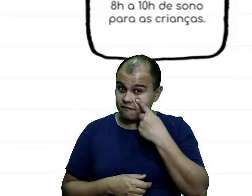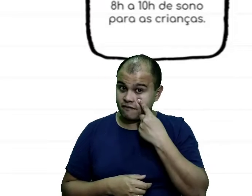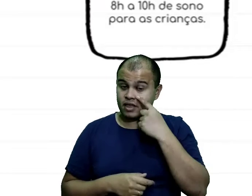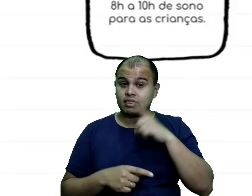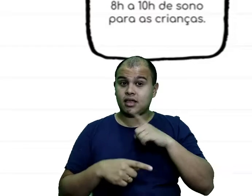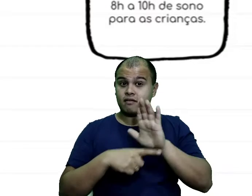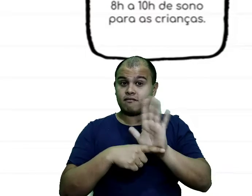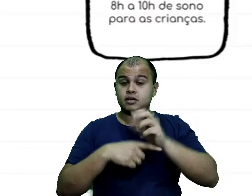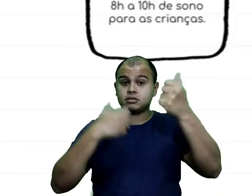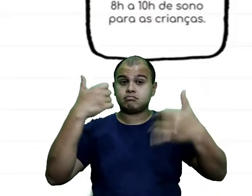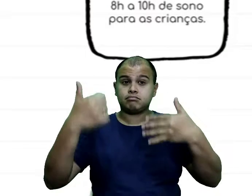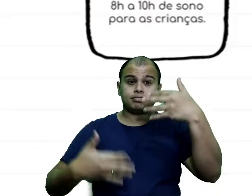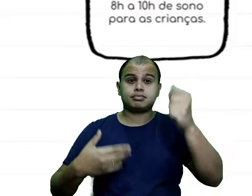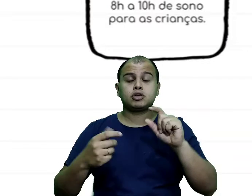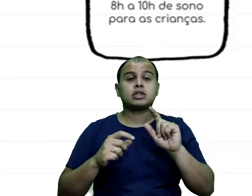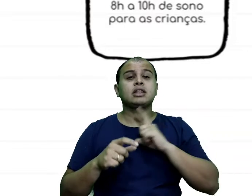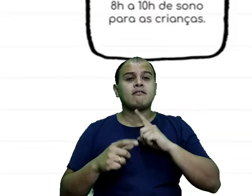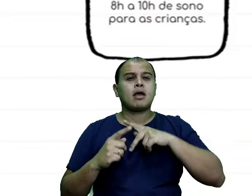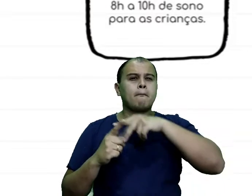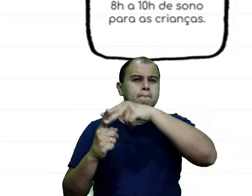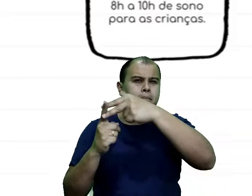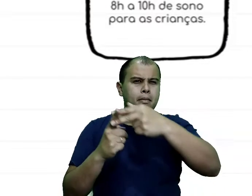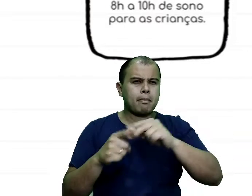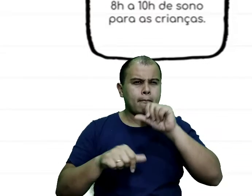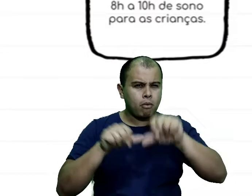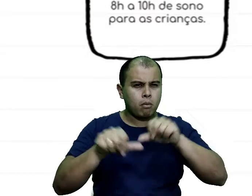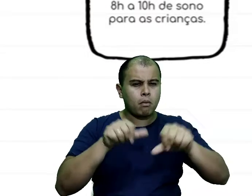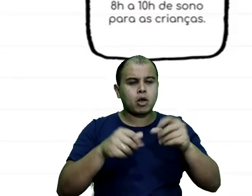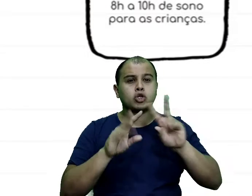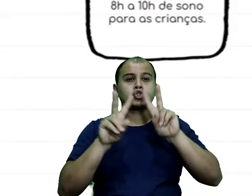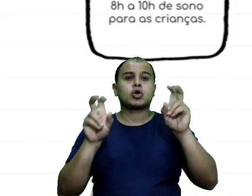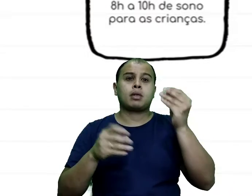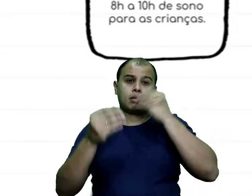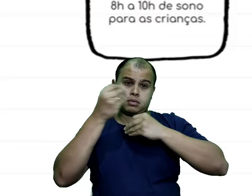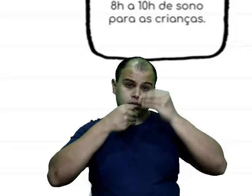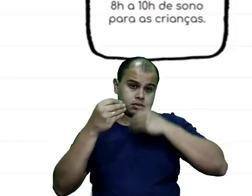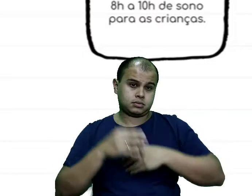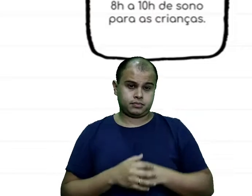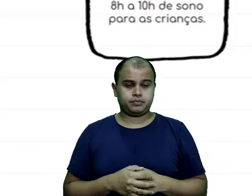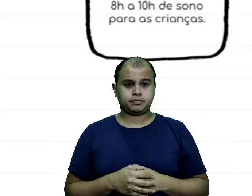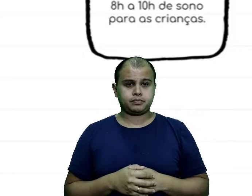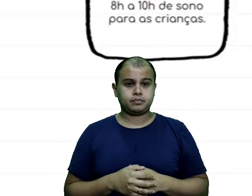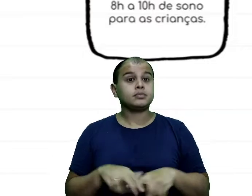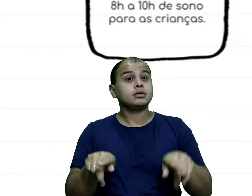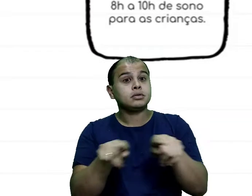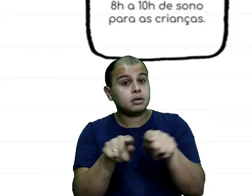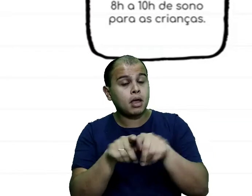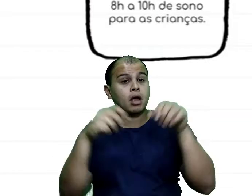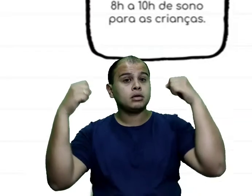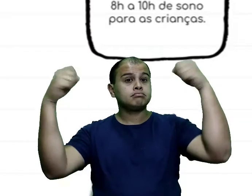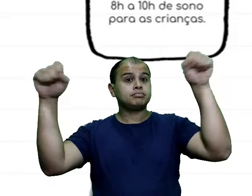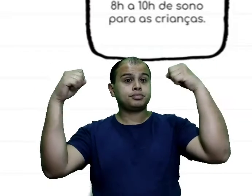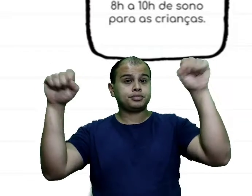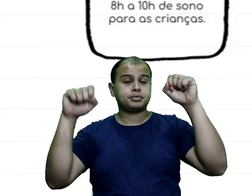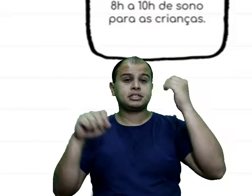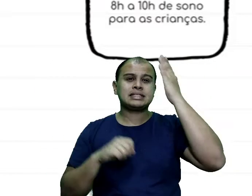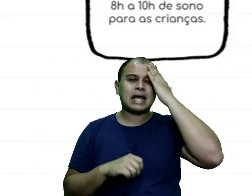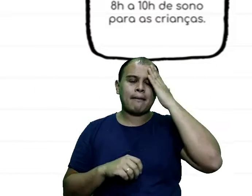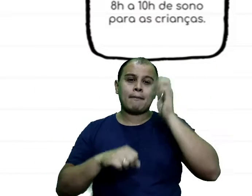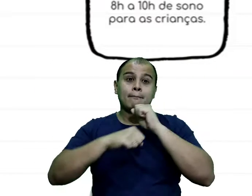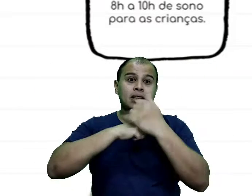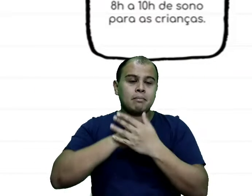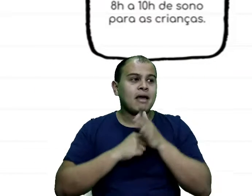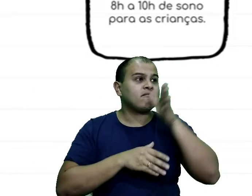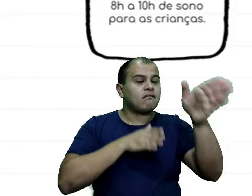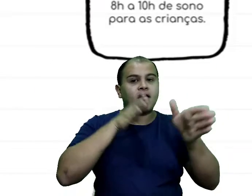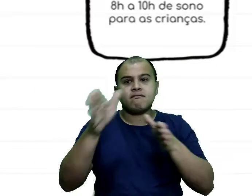vocês vão ver a questão da merenda, as modificações que tiveram na legislação também. E atividade física. Claro que a gente está na pandemia